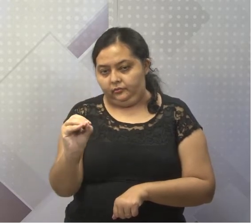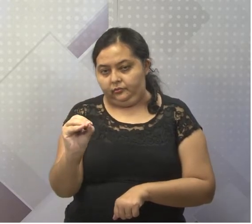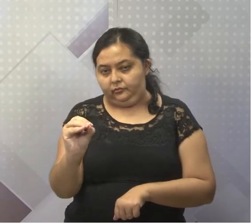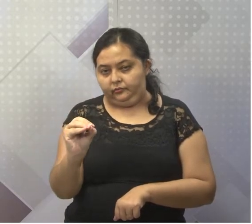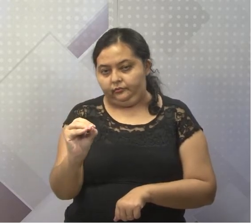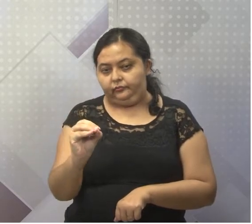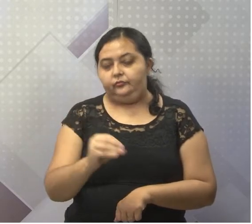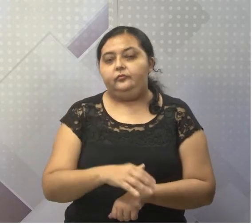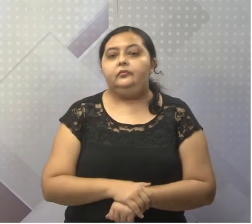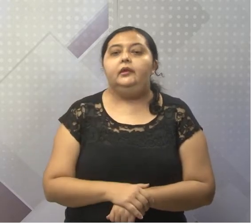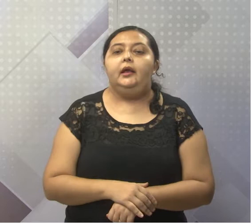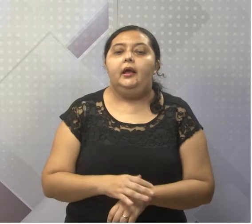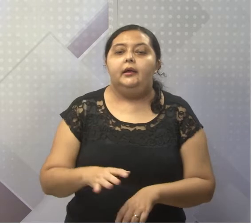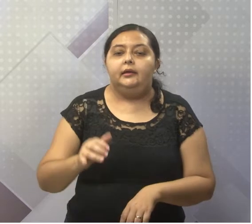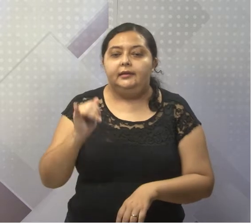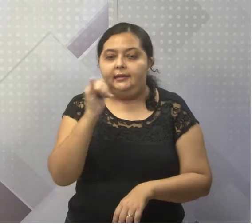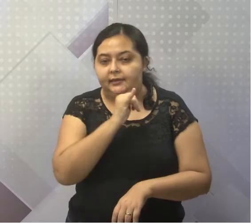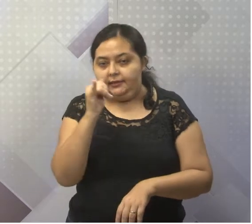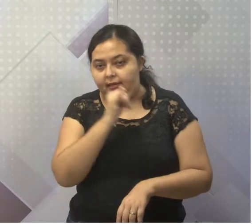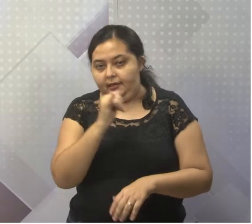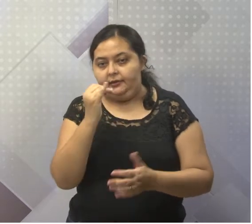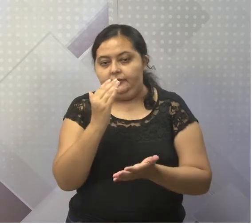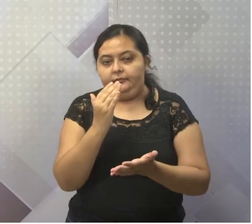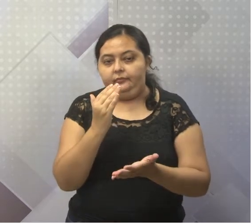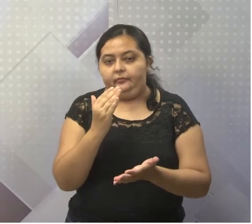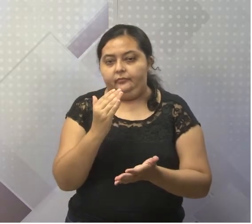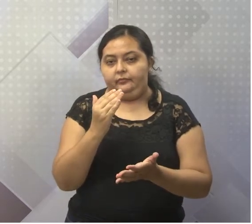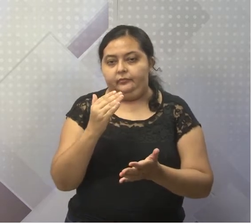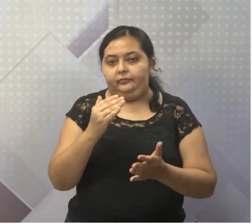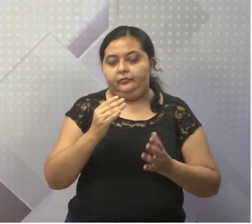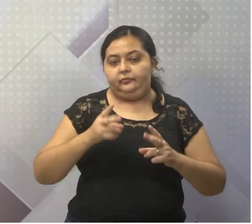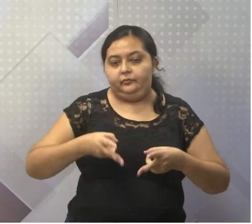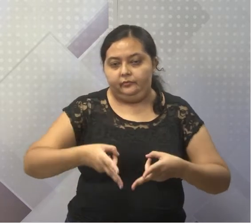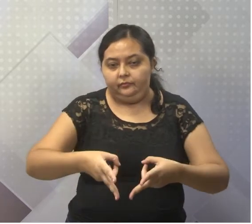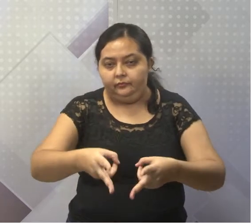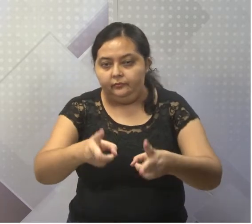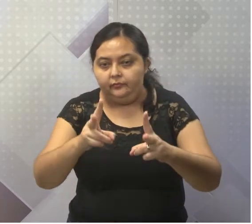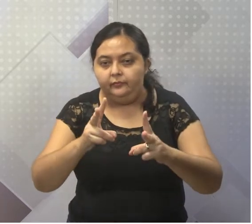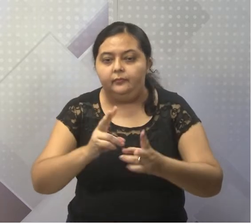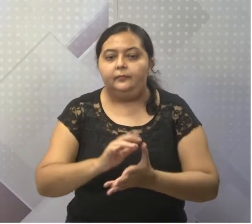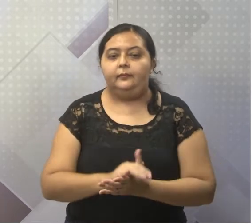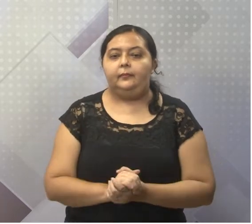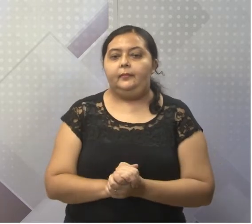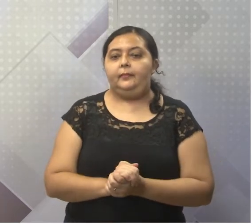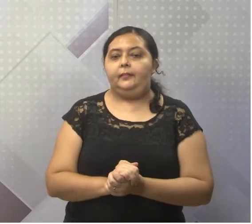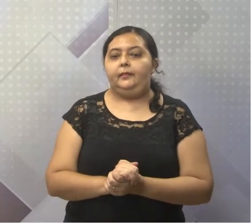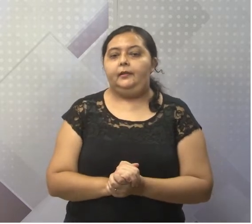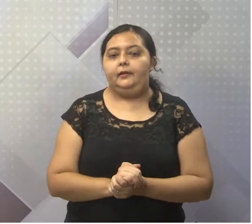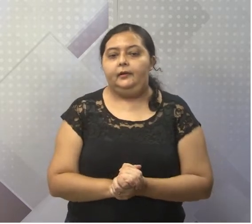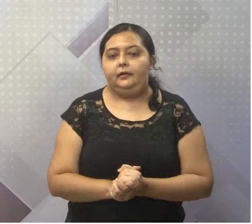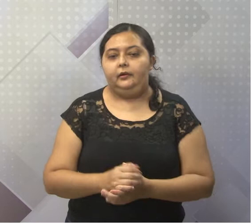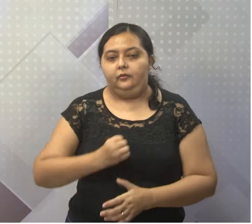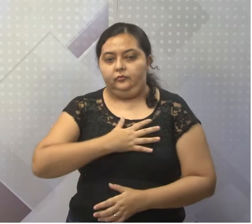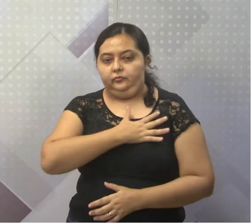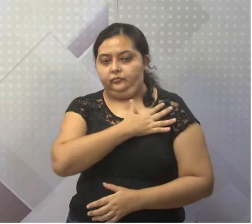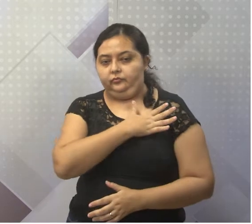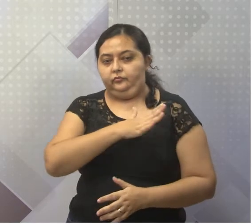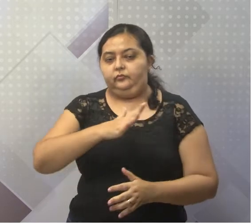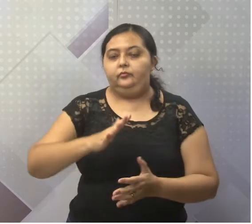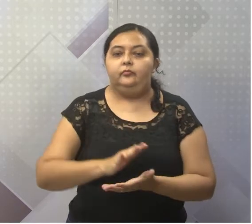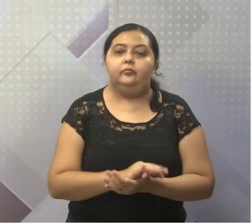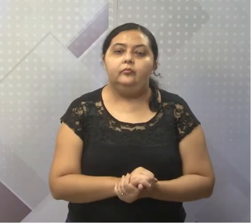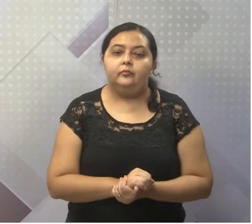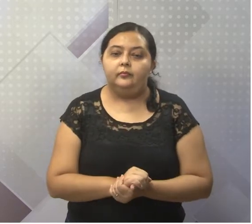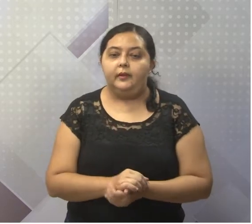grande parte do Norte e Noroeste da Itália desencadeando uma ressurgência do Espírito Cívico a partir de Então